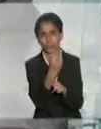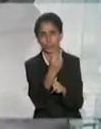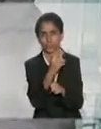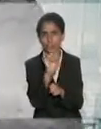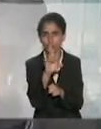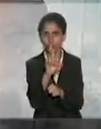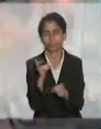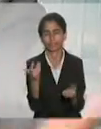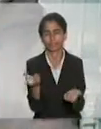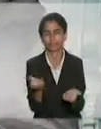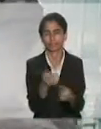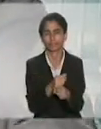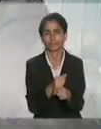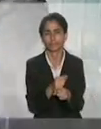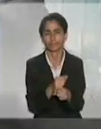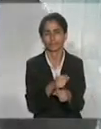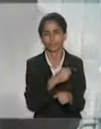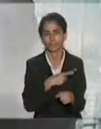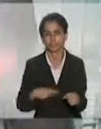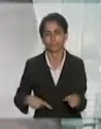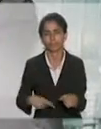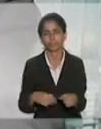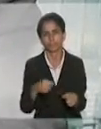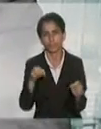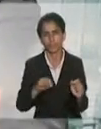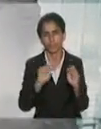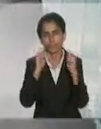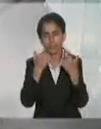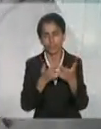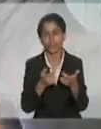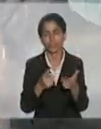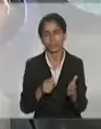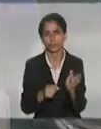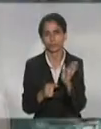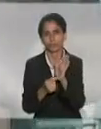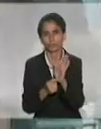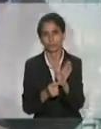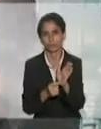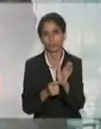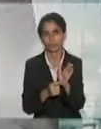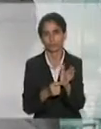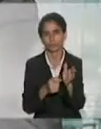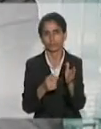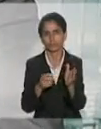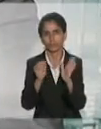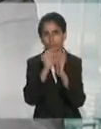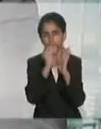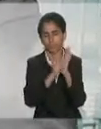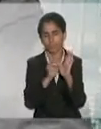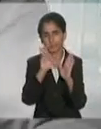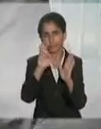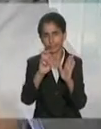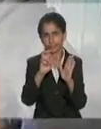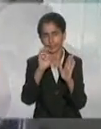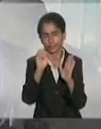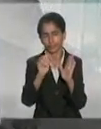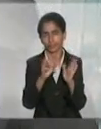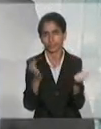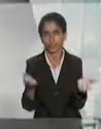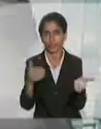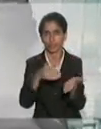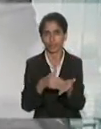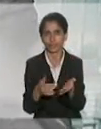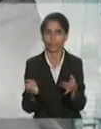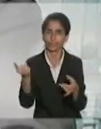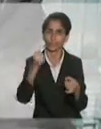anos. O presidente da casa botou o projeto em pauta, recebeu 50 emendas e até hoje